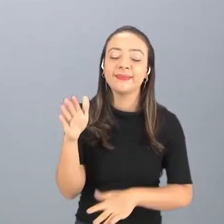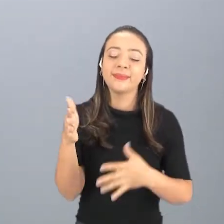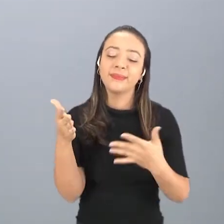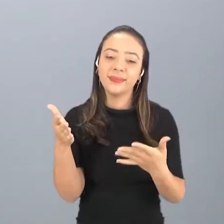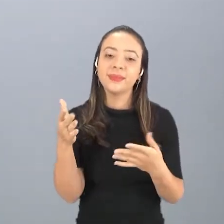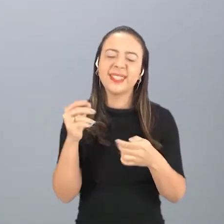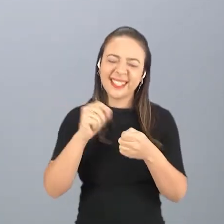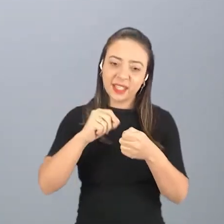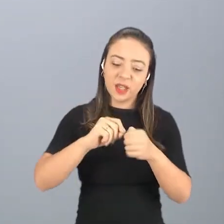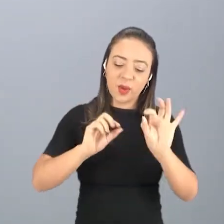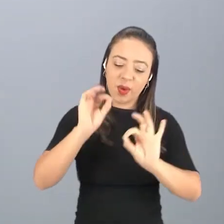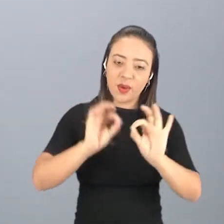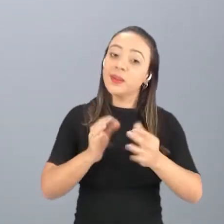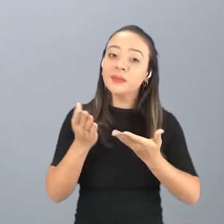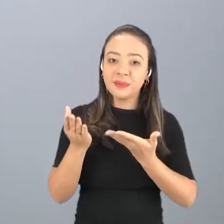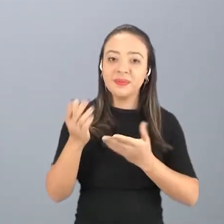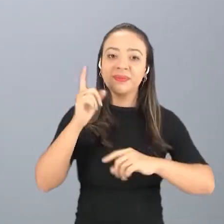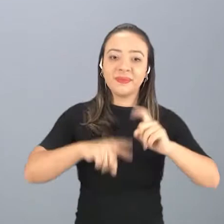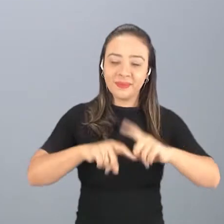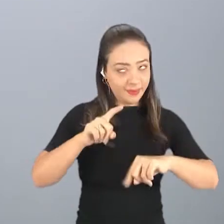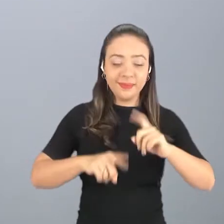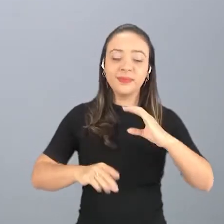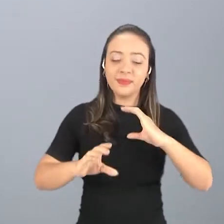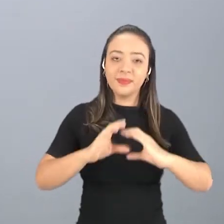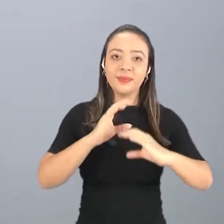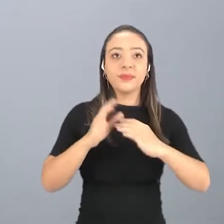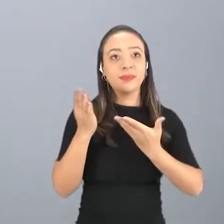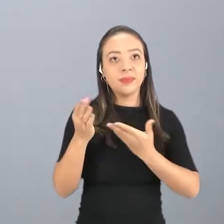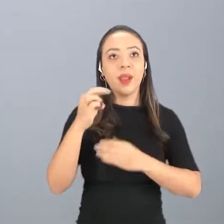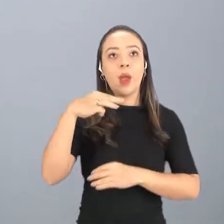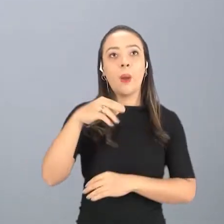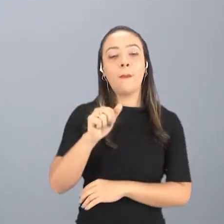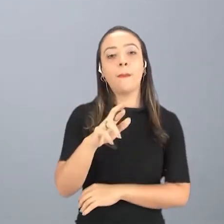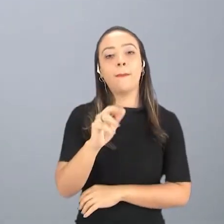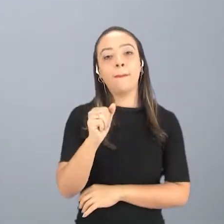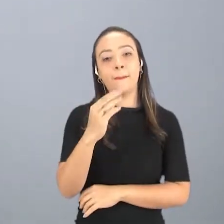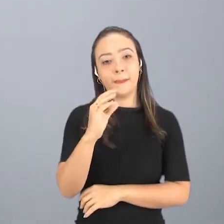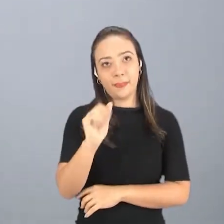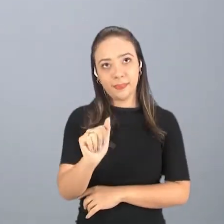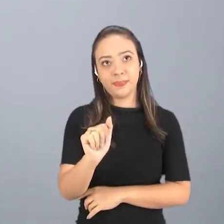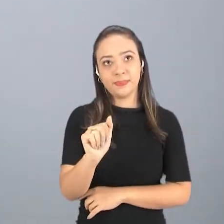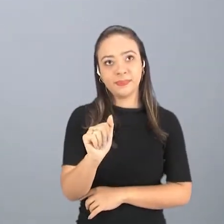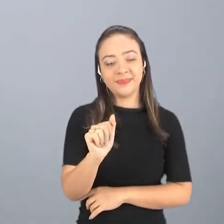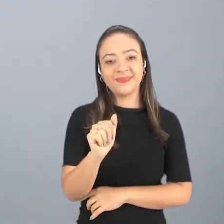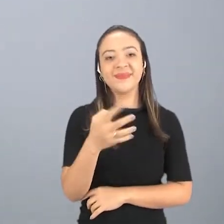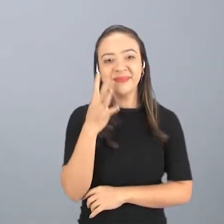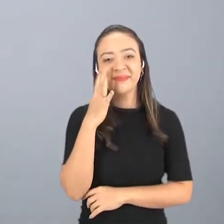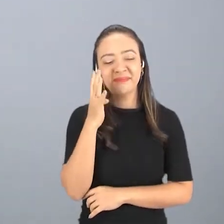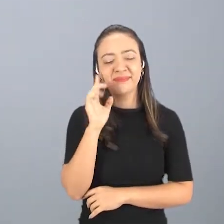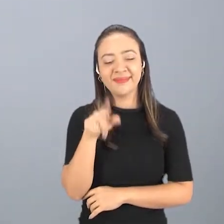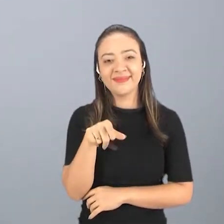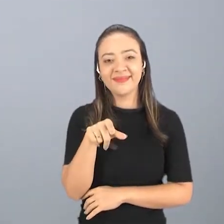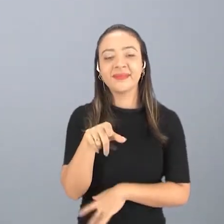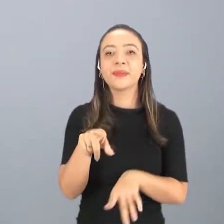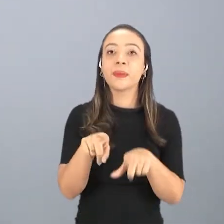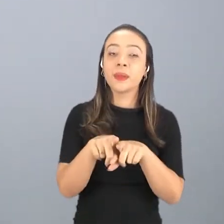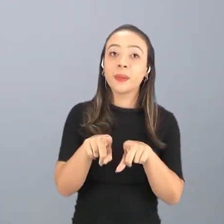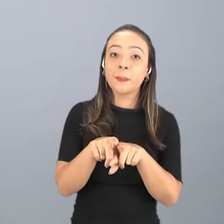eles fazem esse tipo de instrumento. E esse aqui é o maracá, certinho? Legal, né?